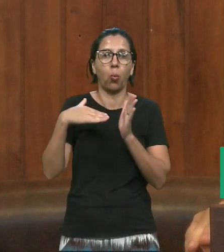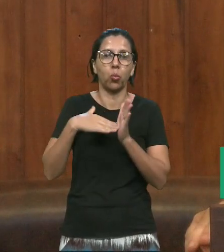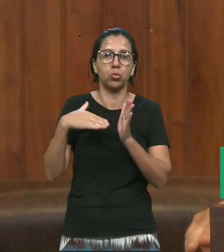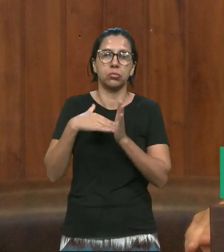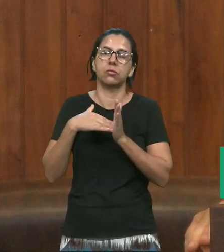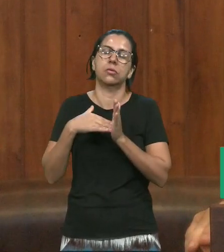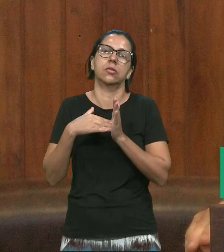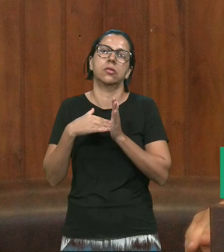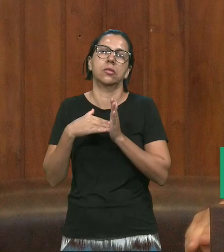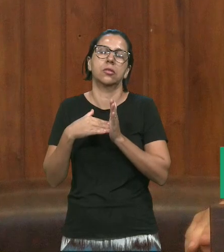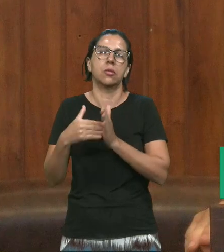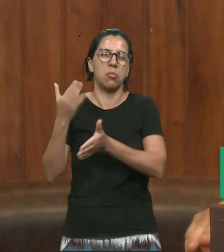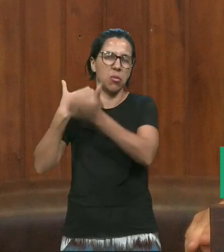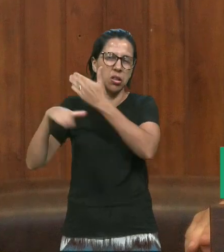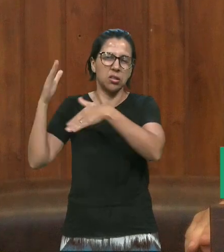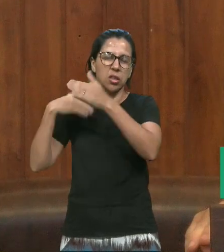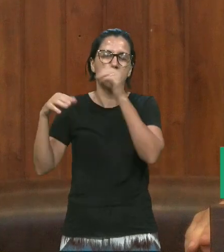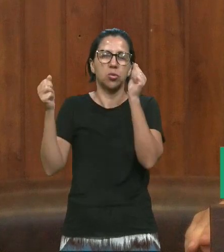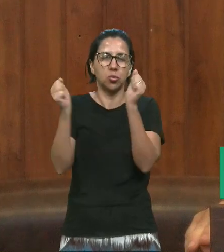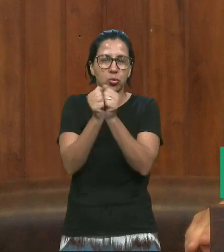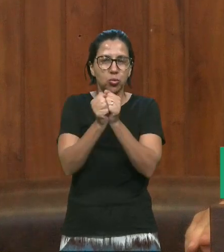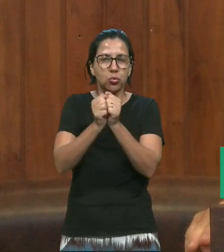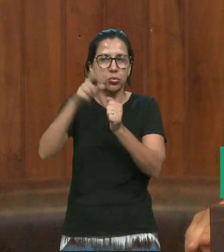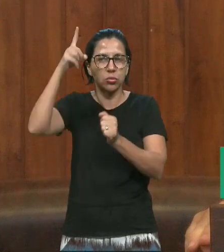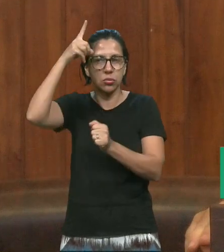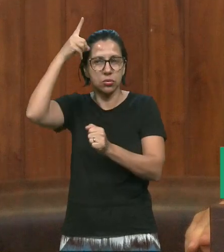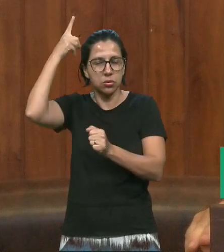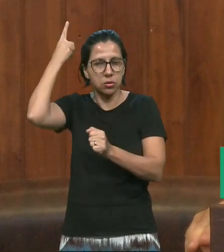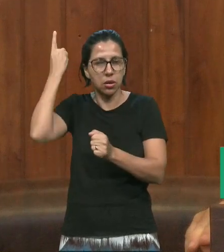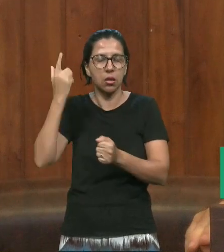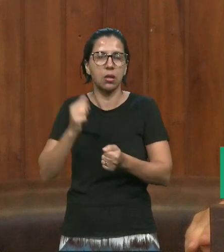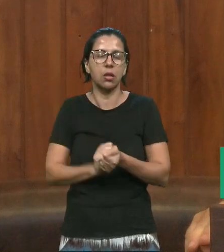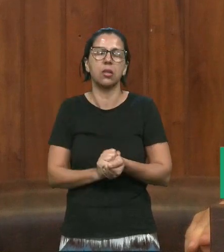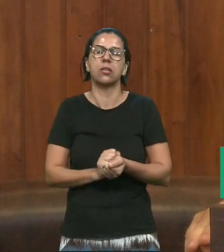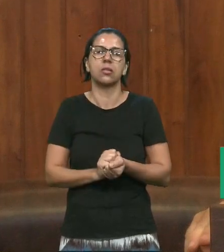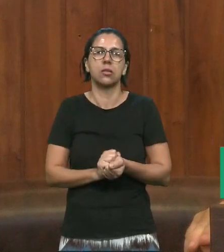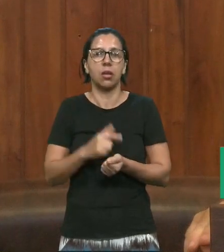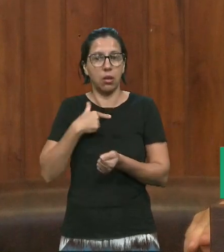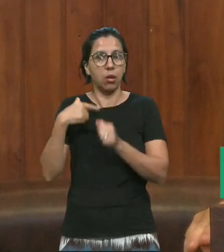aqui, para ajudar a Daniela Alonso, eu estava, tá?